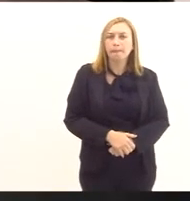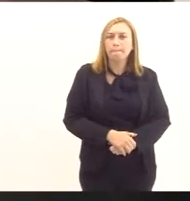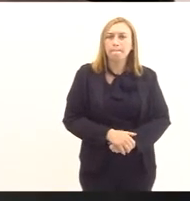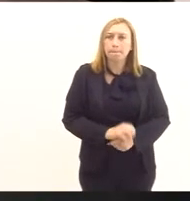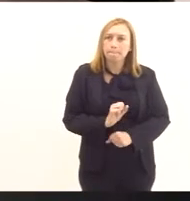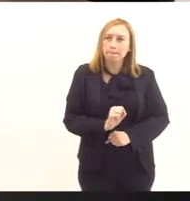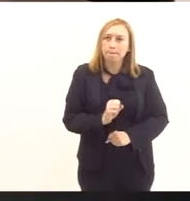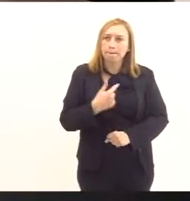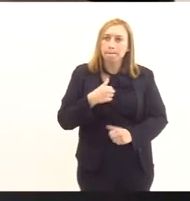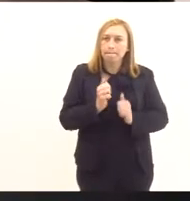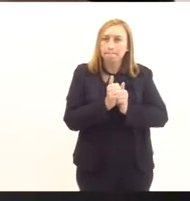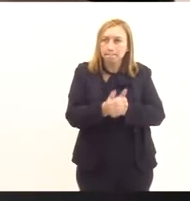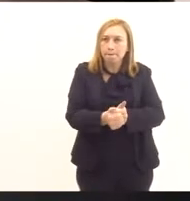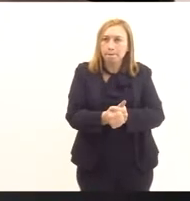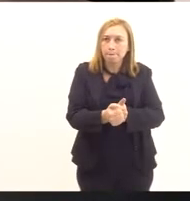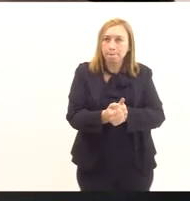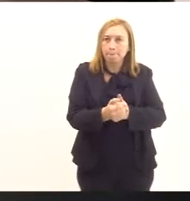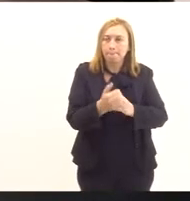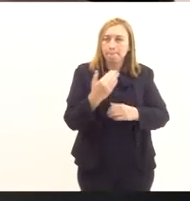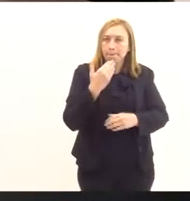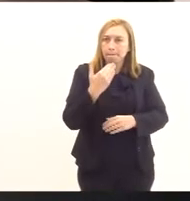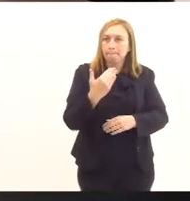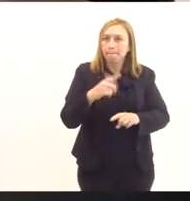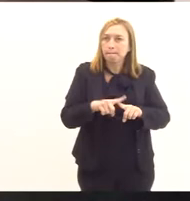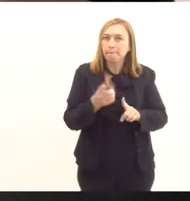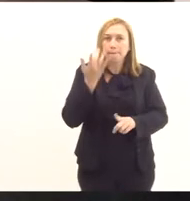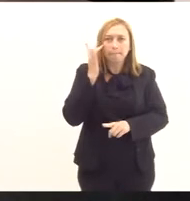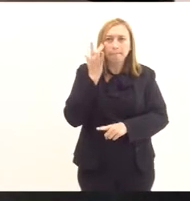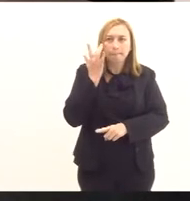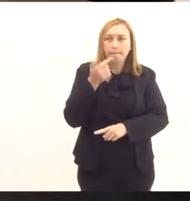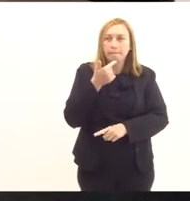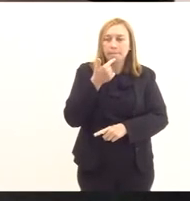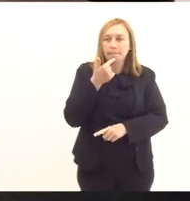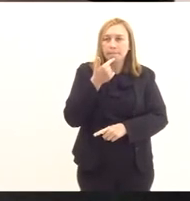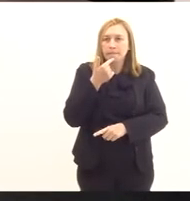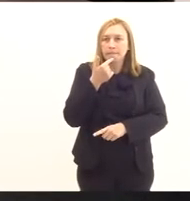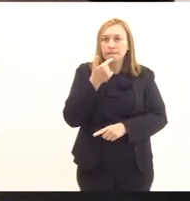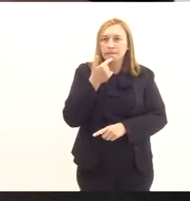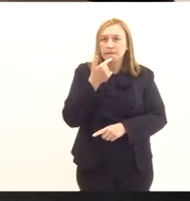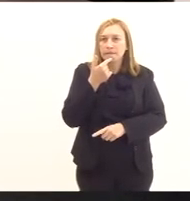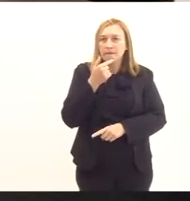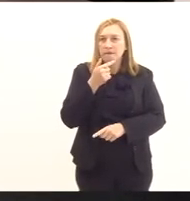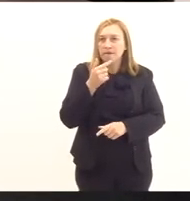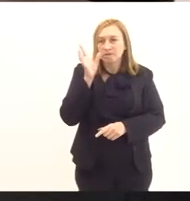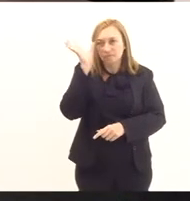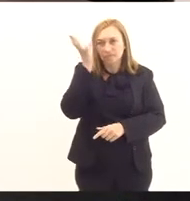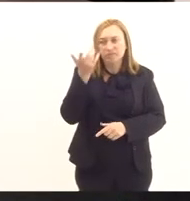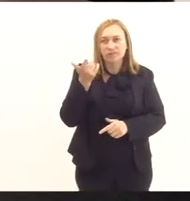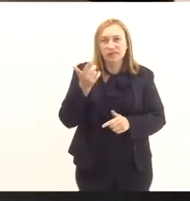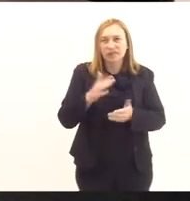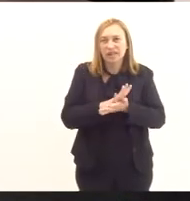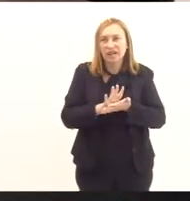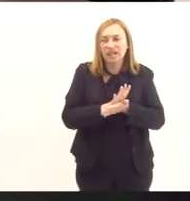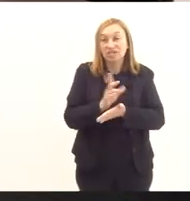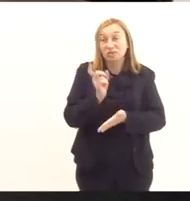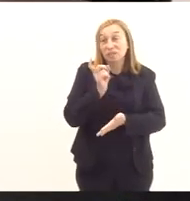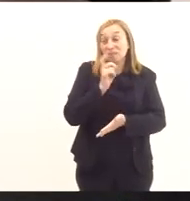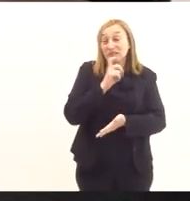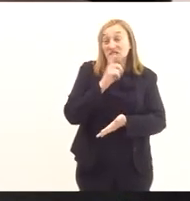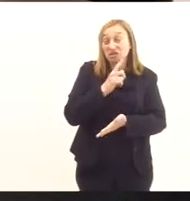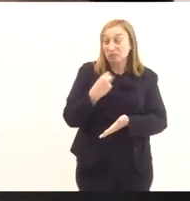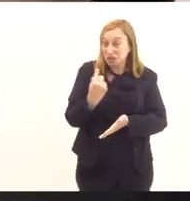vou acompanhando com a minha mente vossa excelência Mais acho que narrou vamos tapar o sol com a peneira a gente está mentindo para gente mesmo